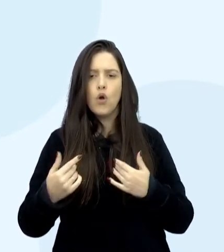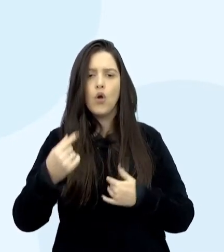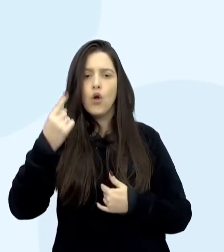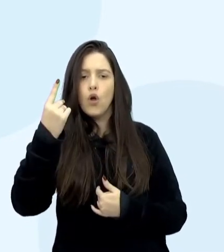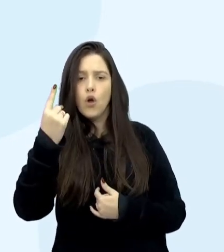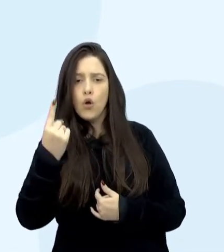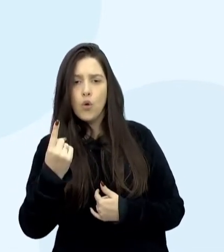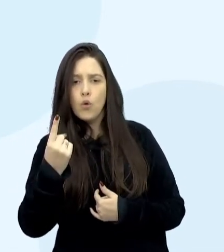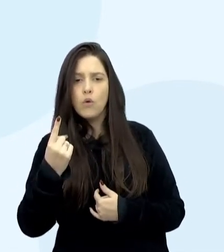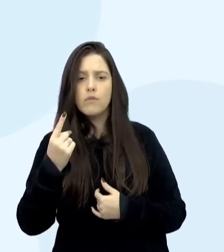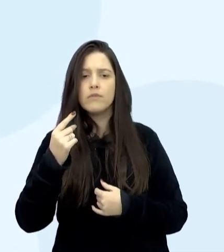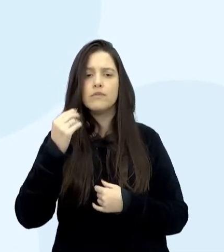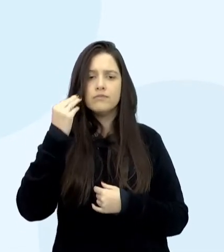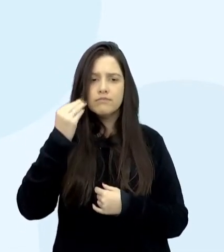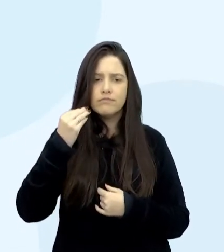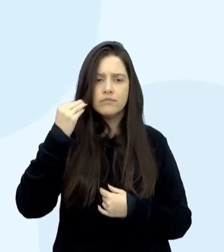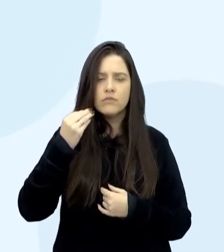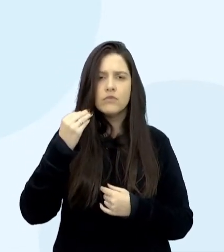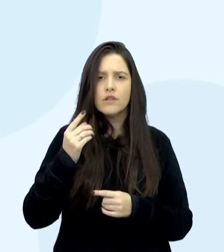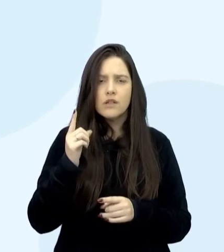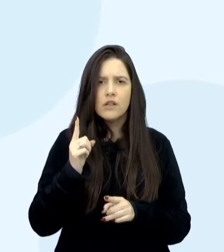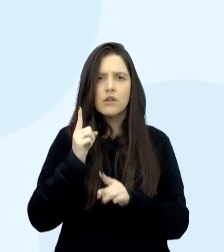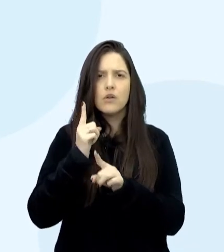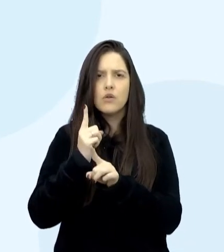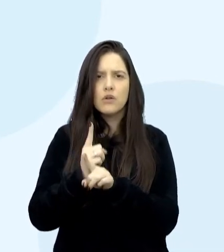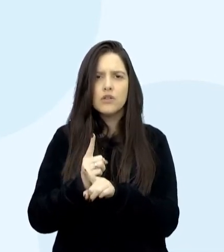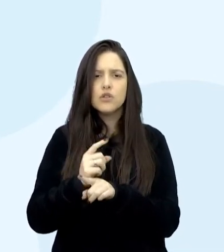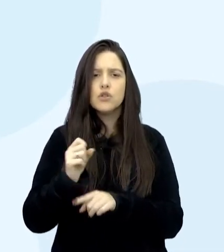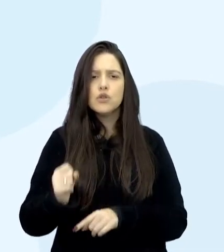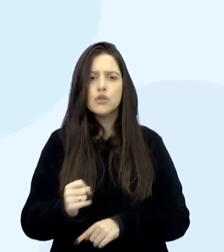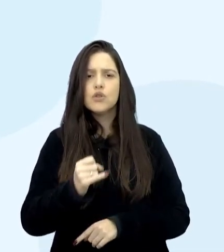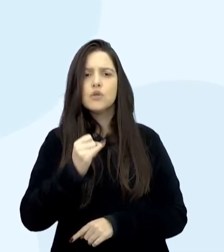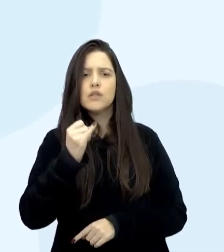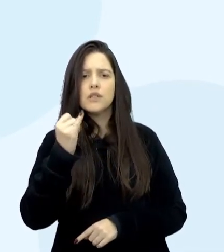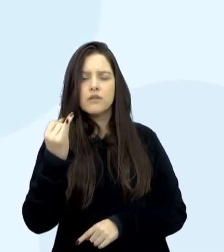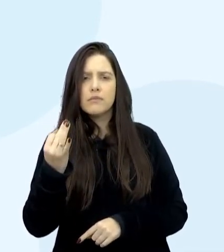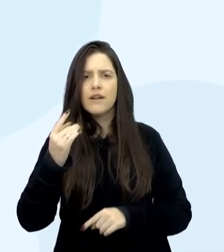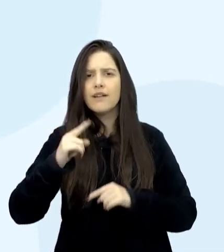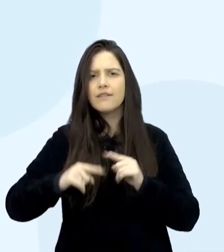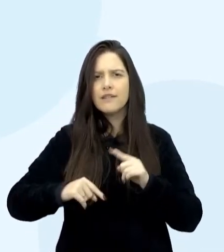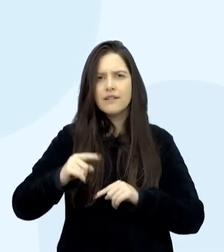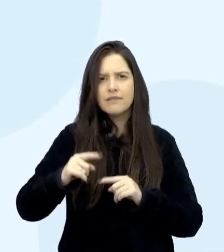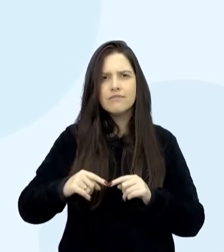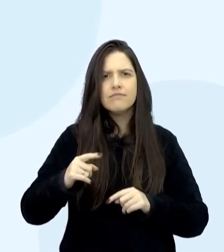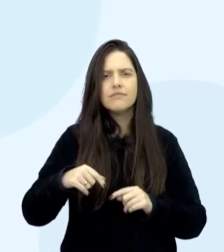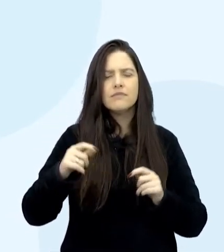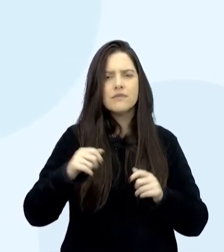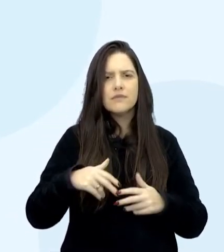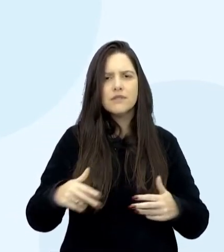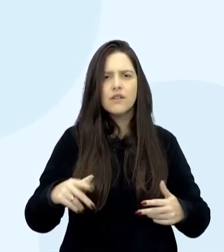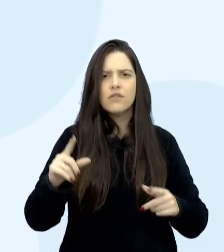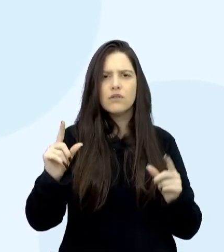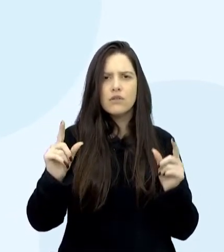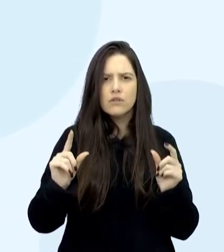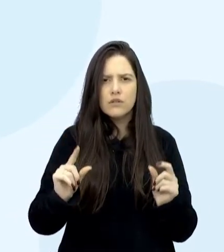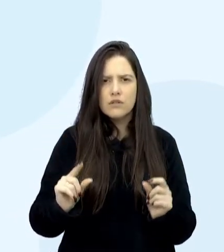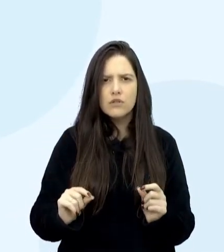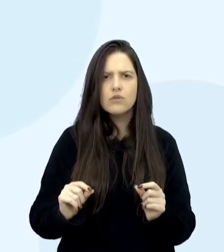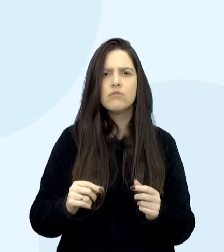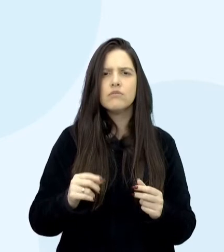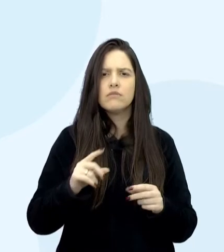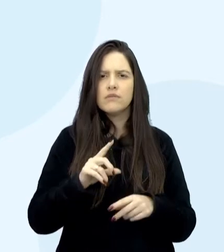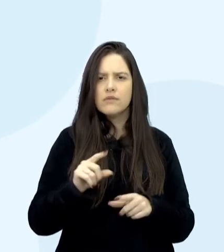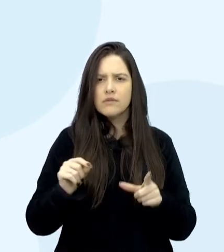das variáveis, aqui a gente tem o tempo e a quantidade de material para ser decaído, né, as duas variáveis,